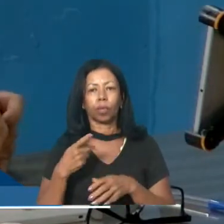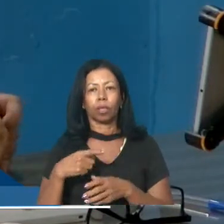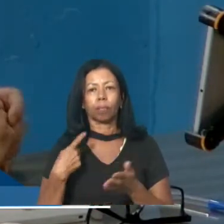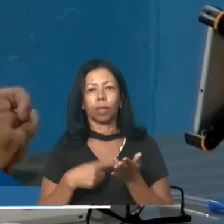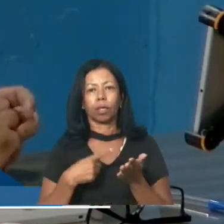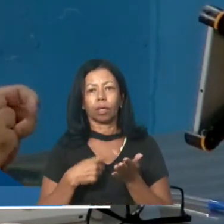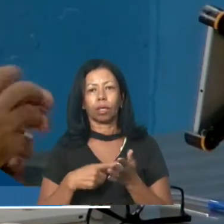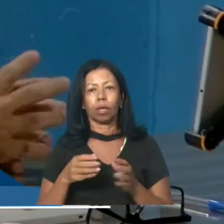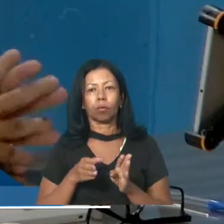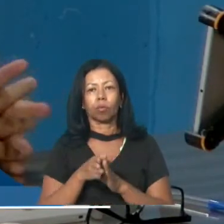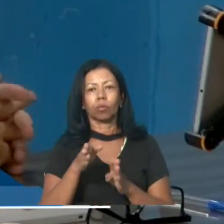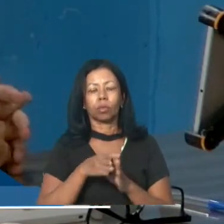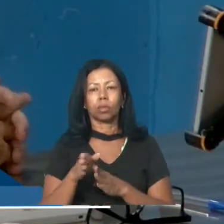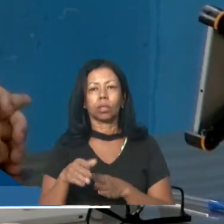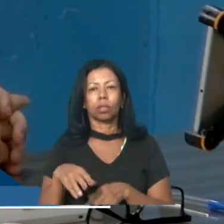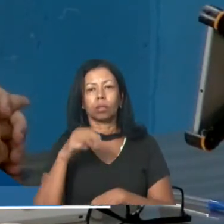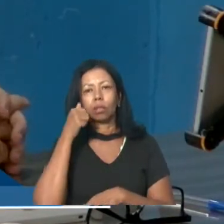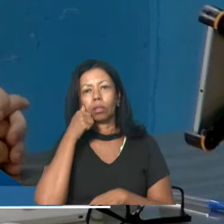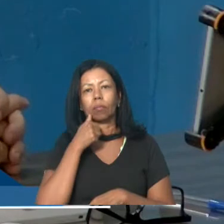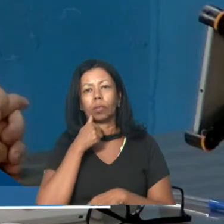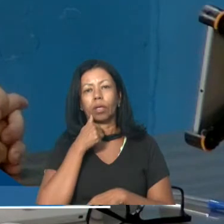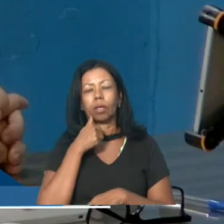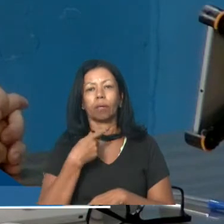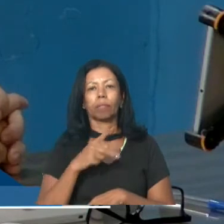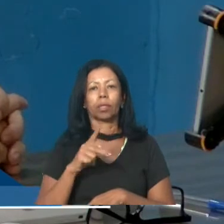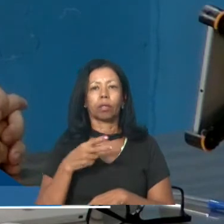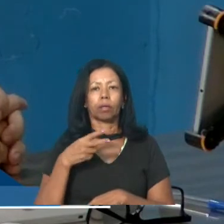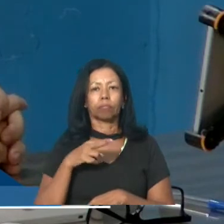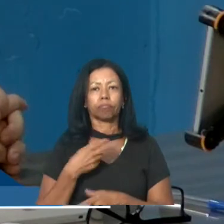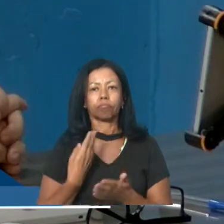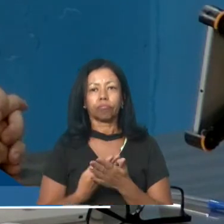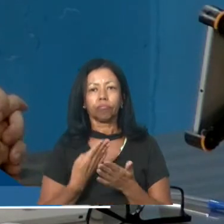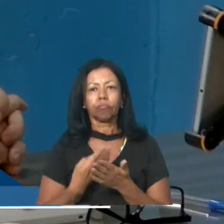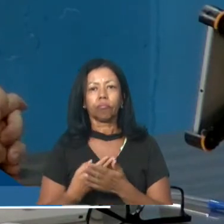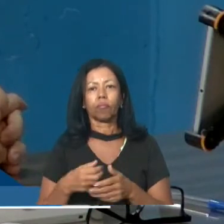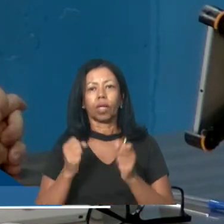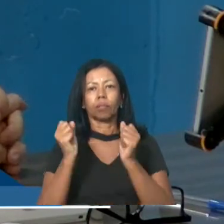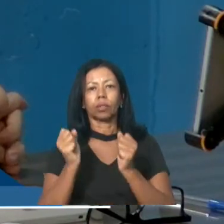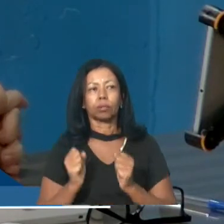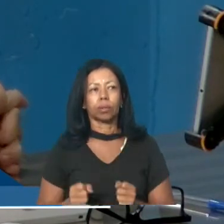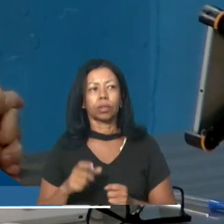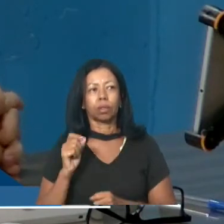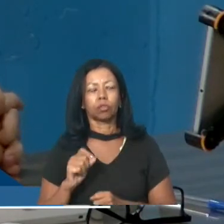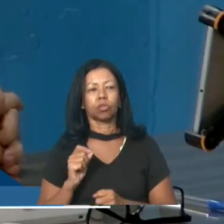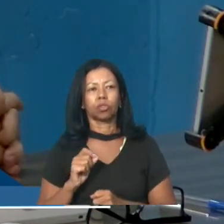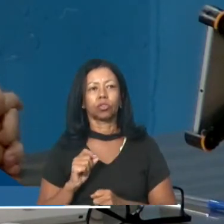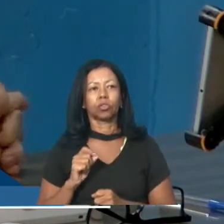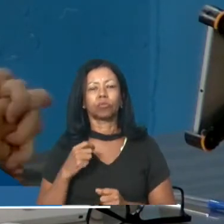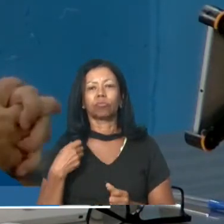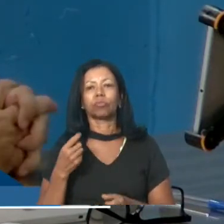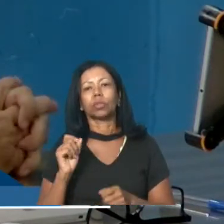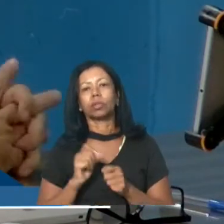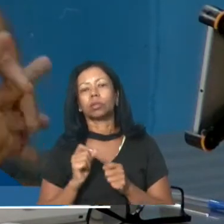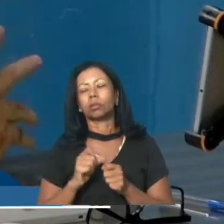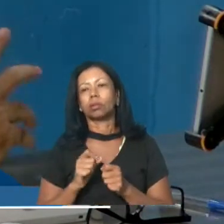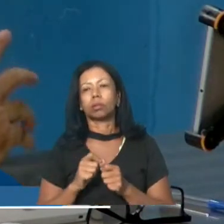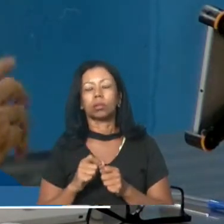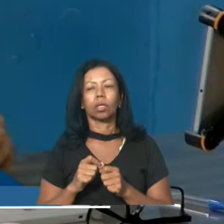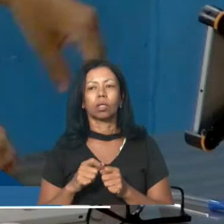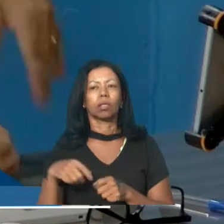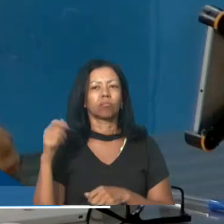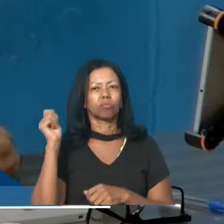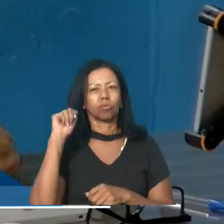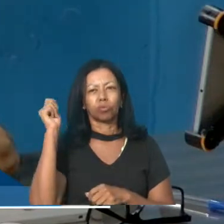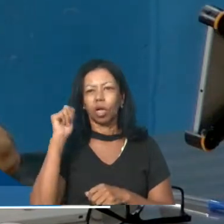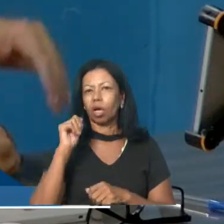Conselho da Condição Feminina, para a gente verificar uma possibilidade de mobilizar, sei lá, conscientizar